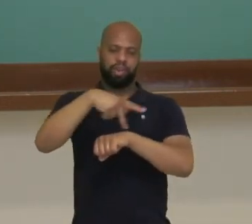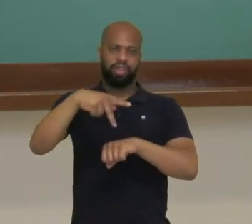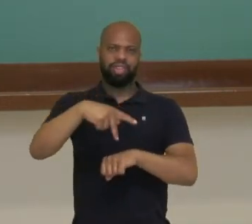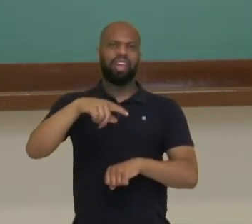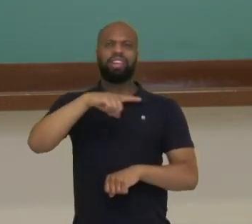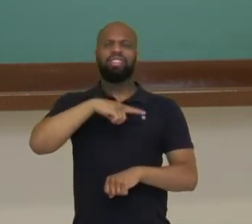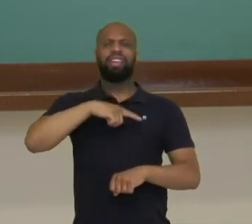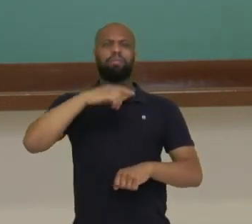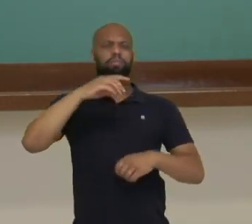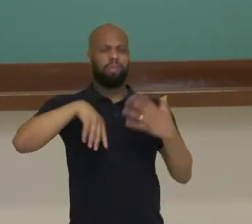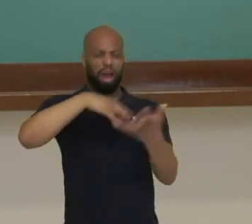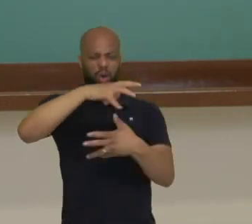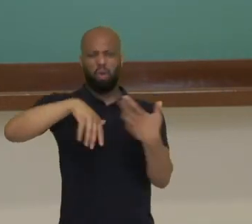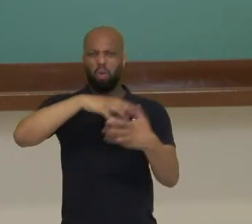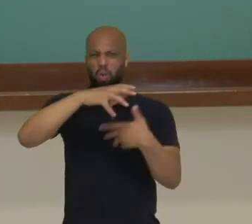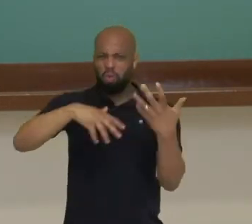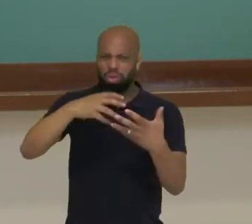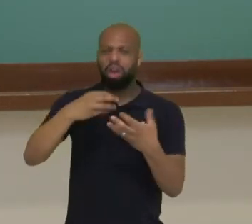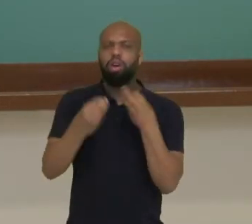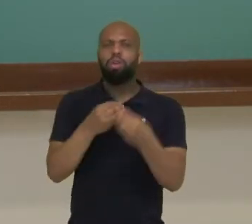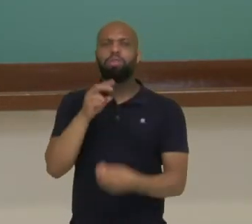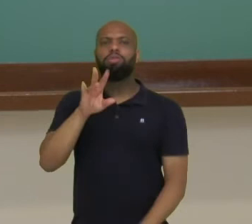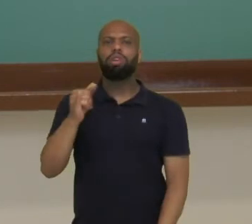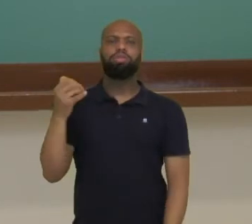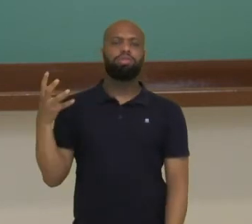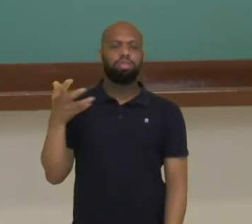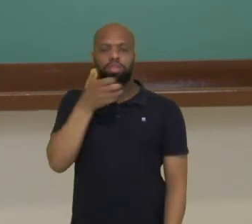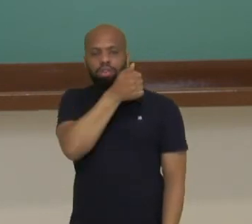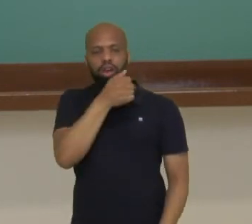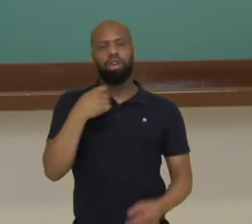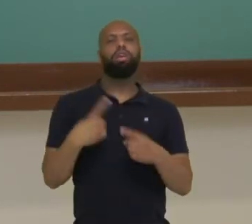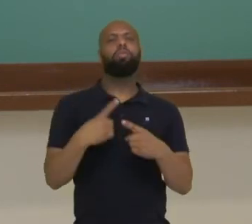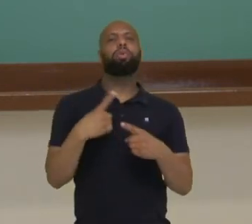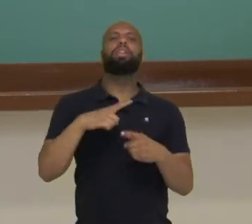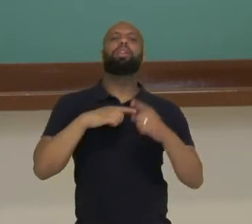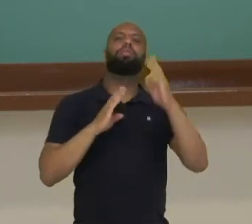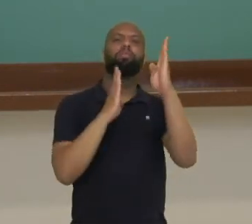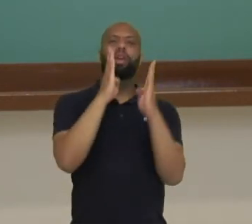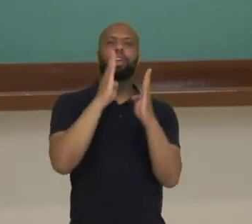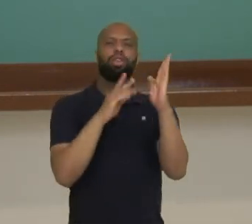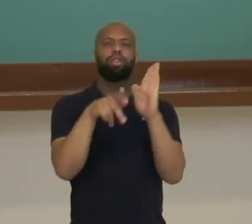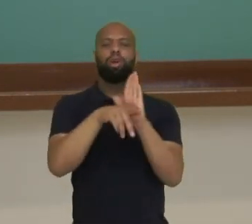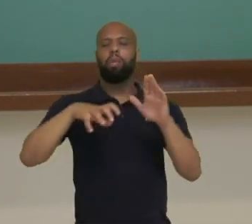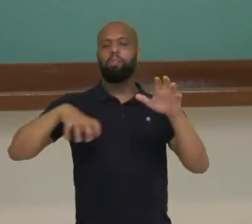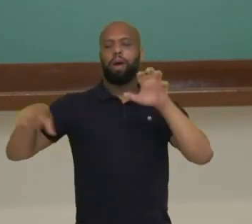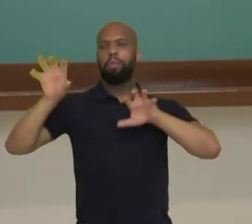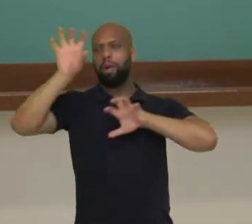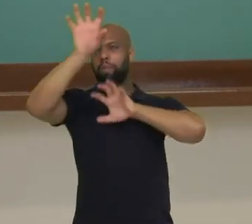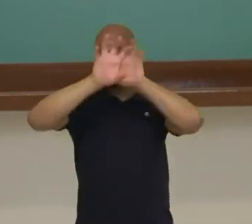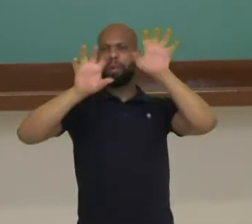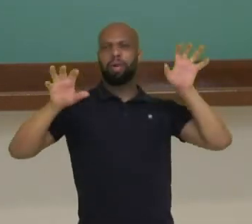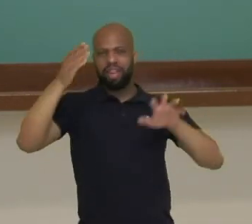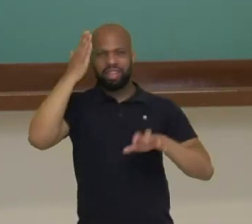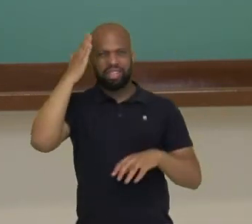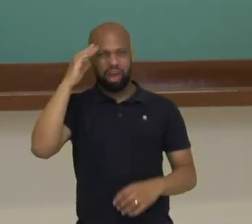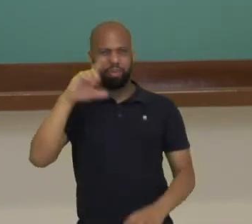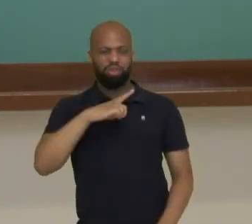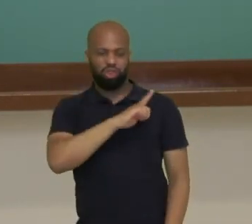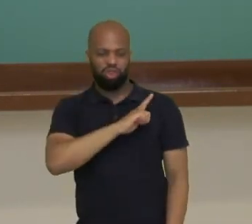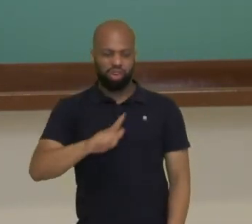desordem. Mas por que desordem? Porque durante o período regencial, rolou muita confusão, muitas